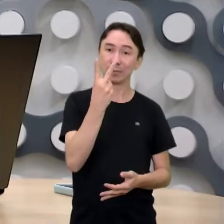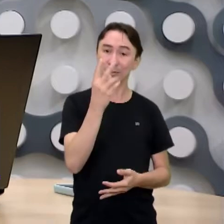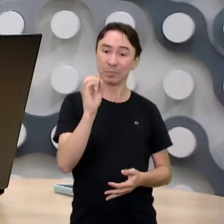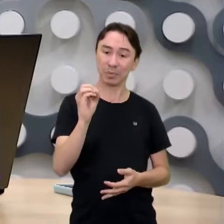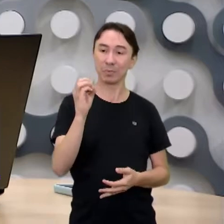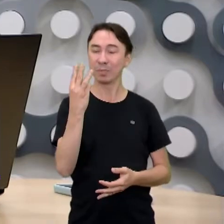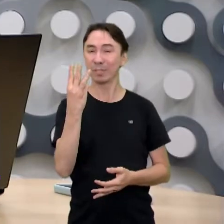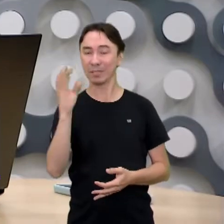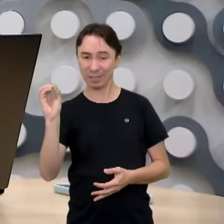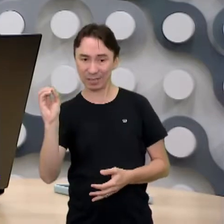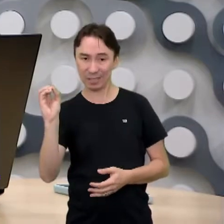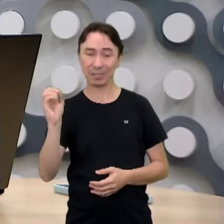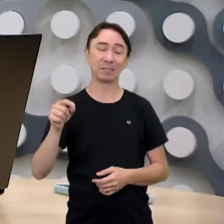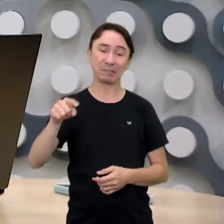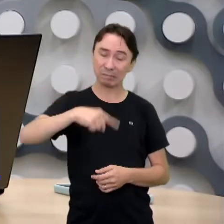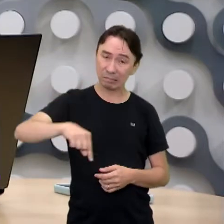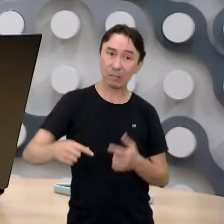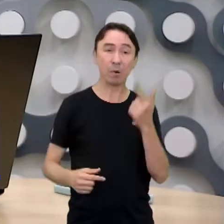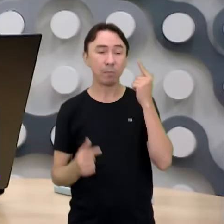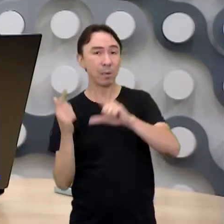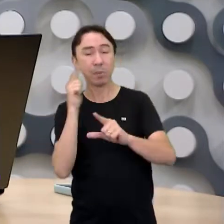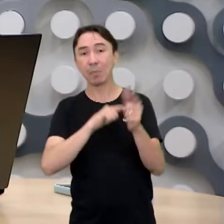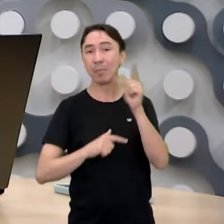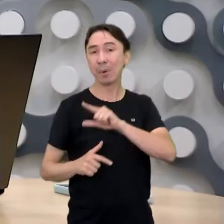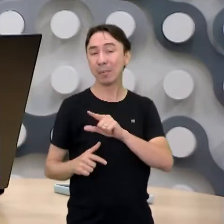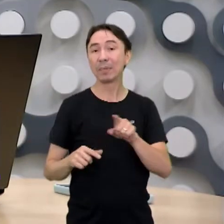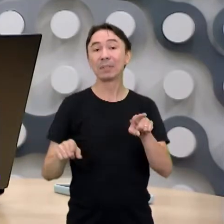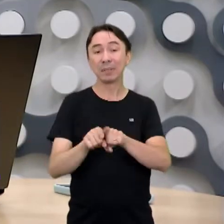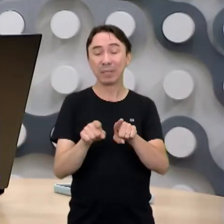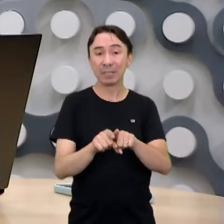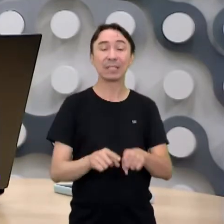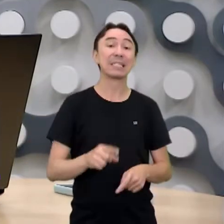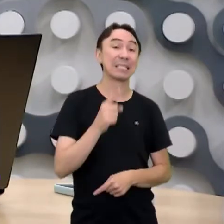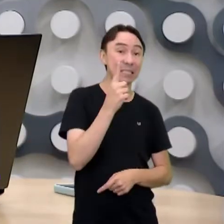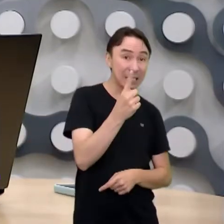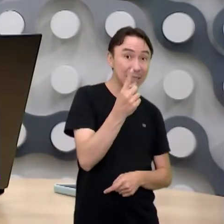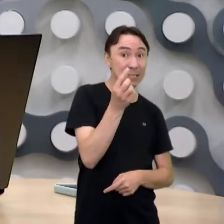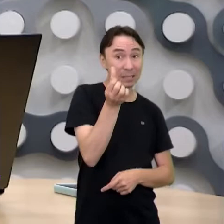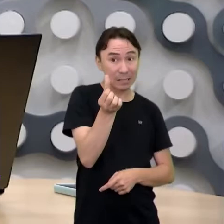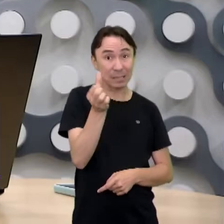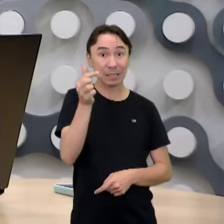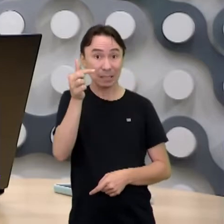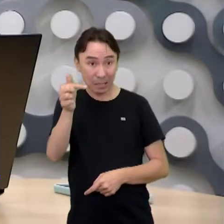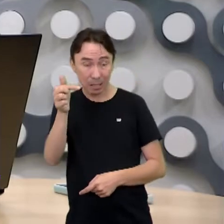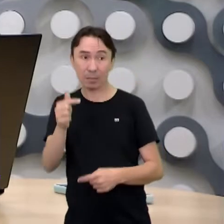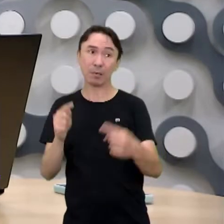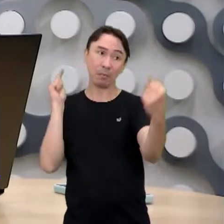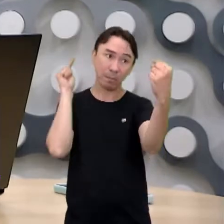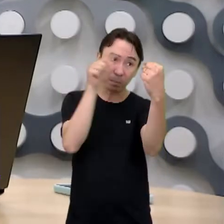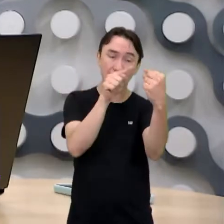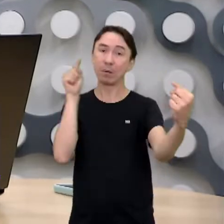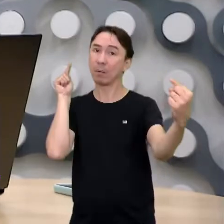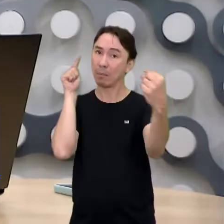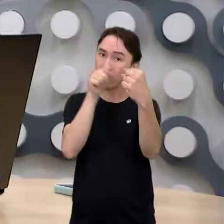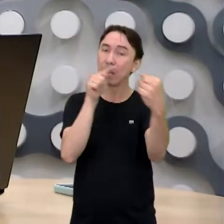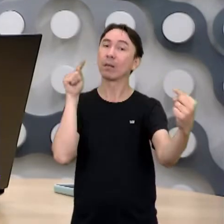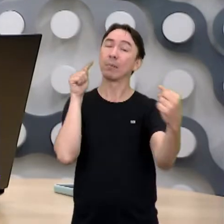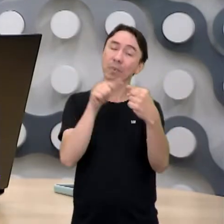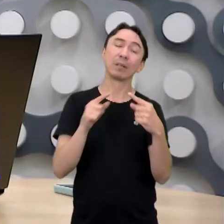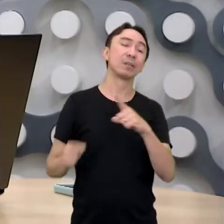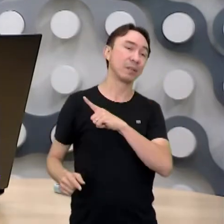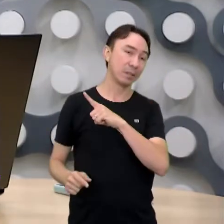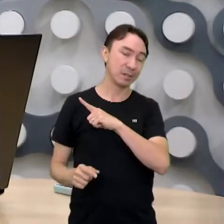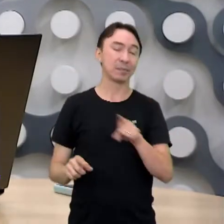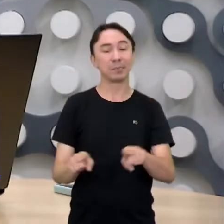objetivos, mais aí as 167 metas que estão envolvidas aí nesses objetivos. E falando de renda, né, a gente